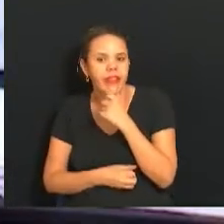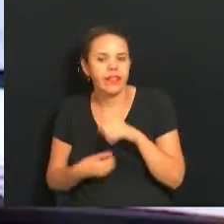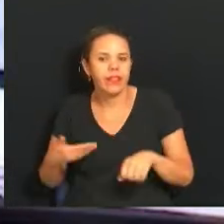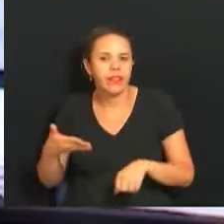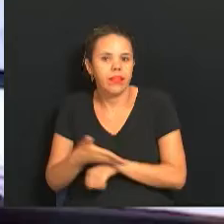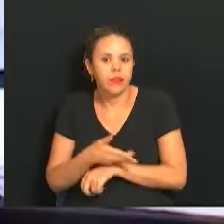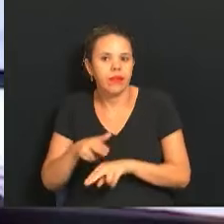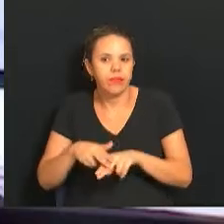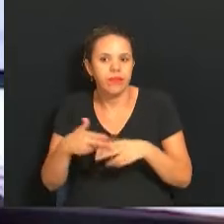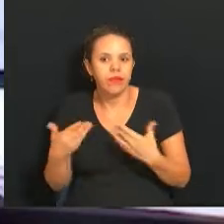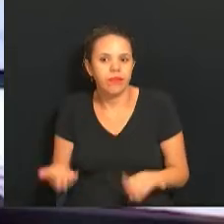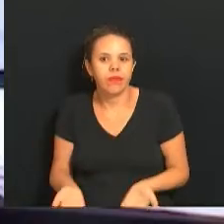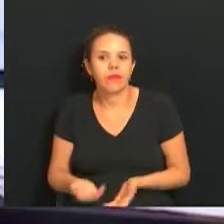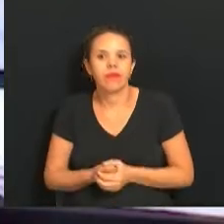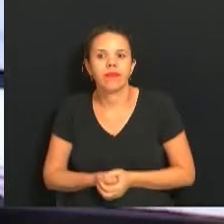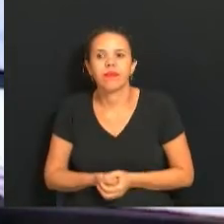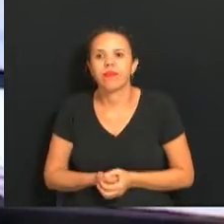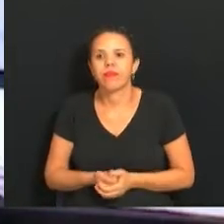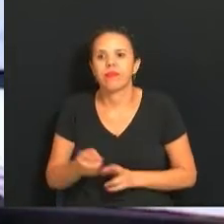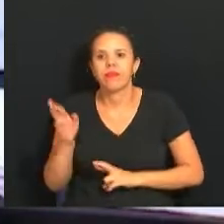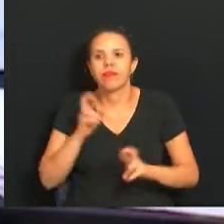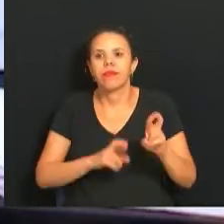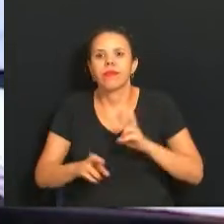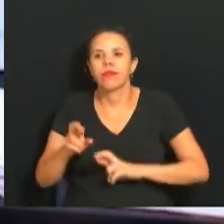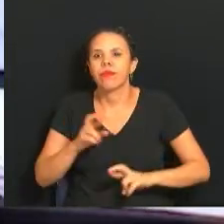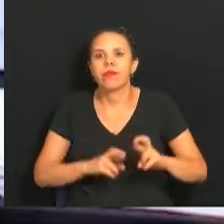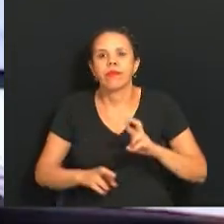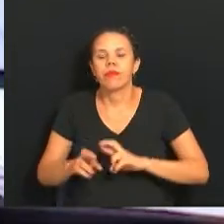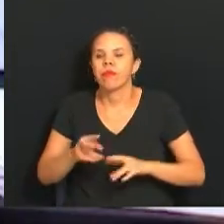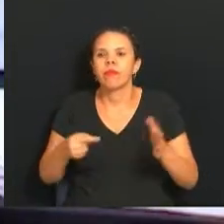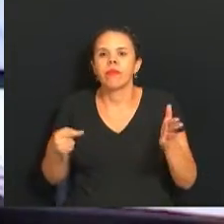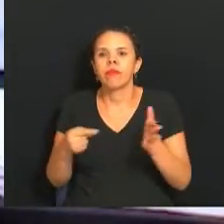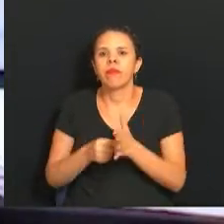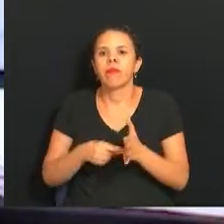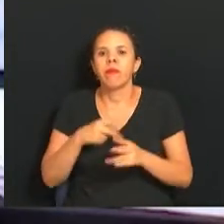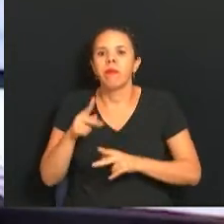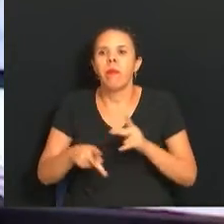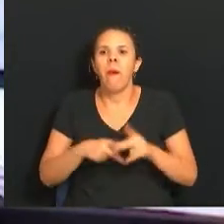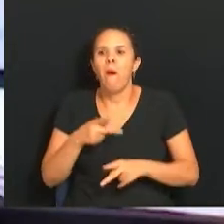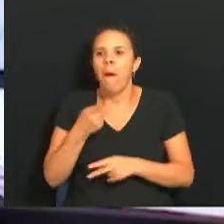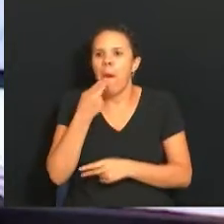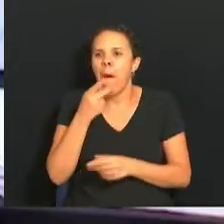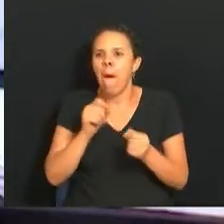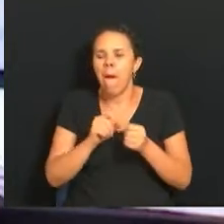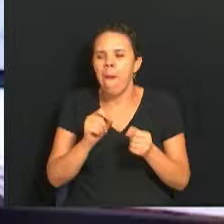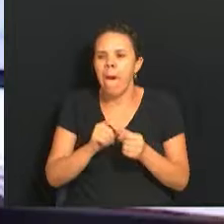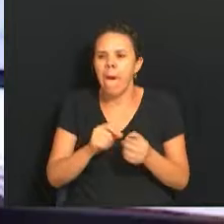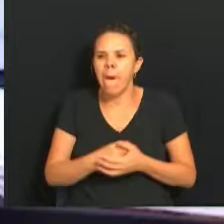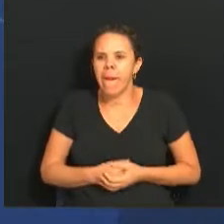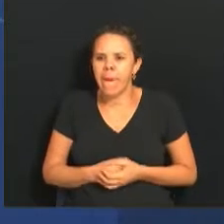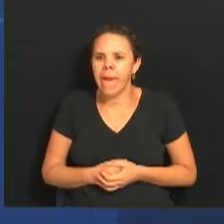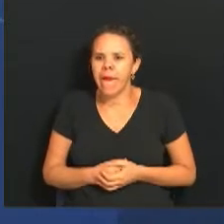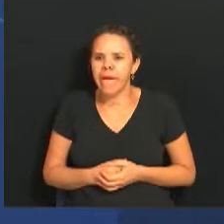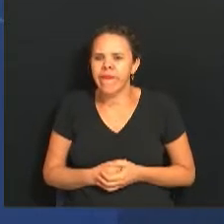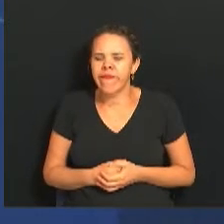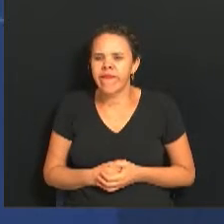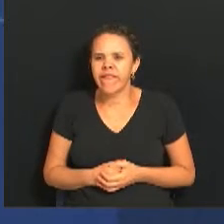foi também nesse sentido, para verificar essas denúncias que os moradores estavam ali fazendo para a gente.